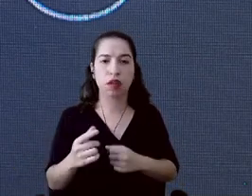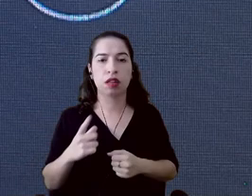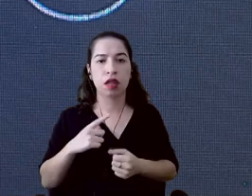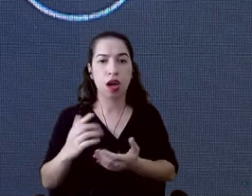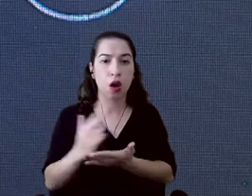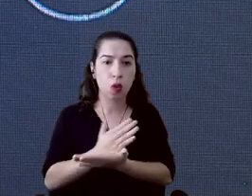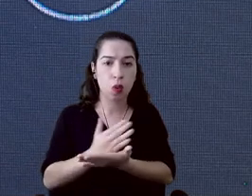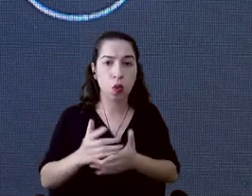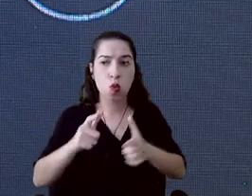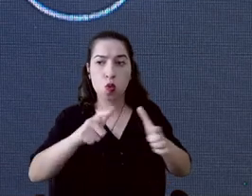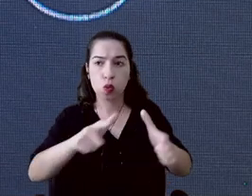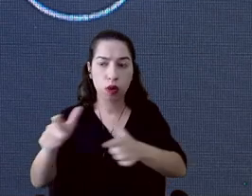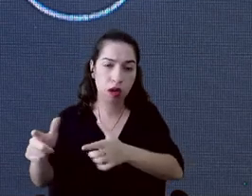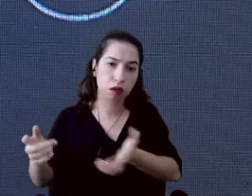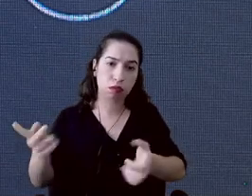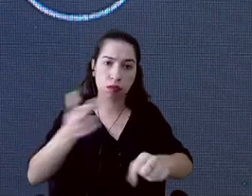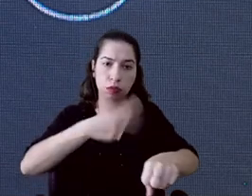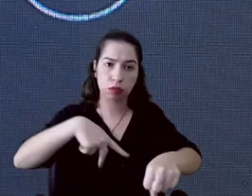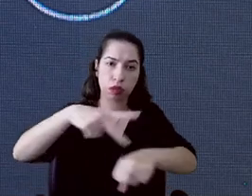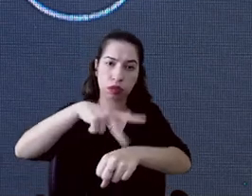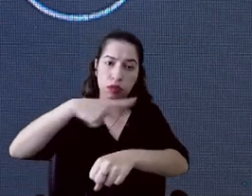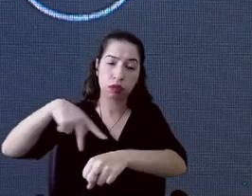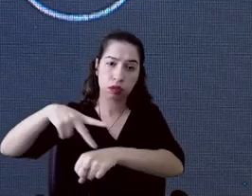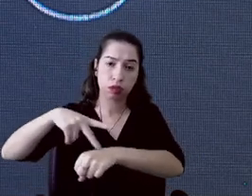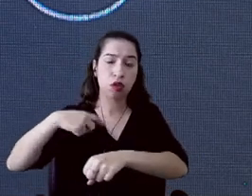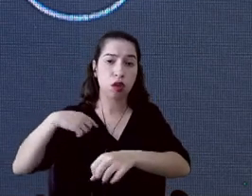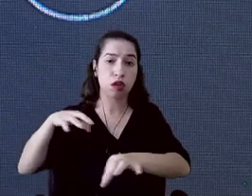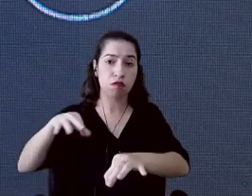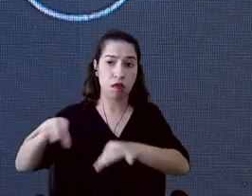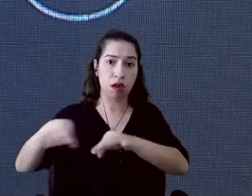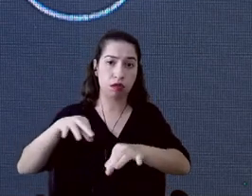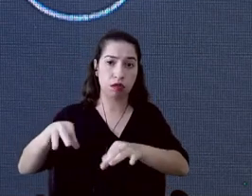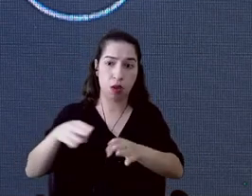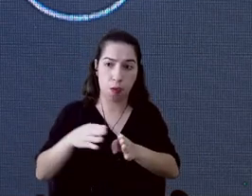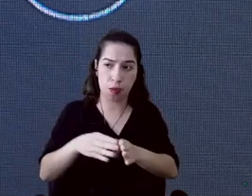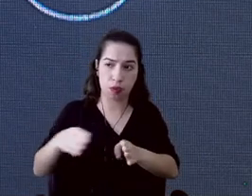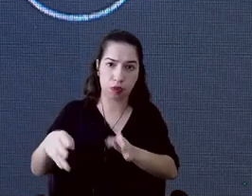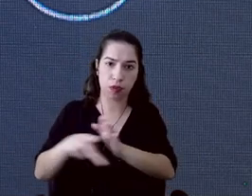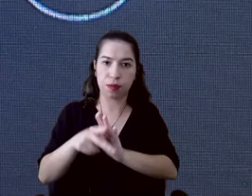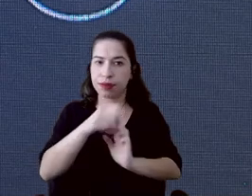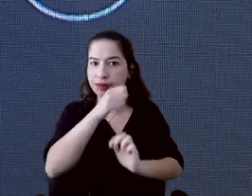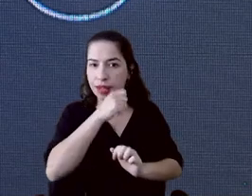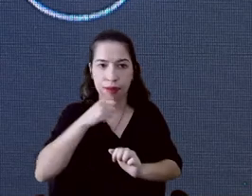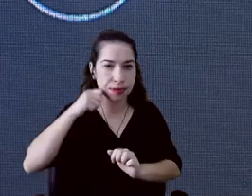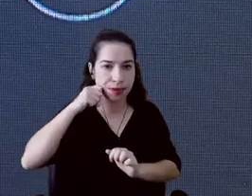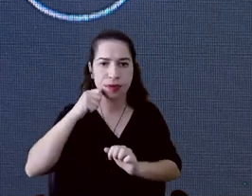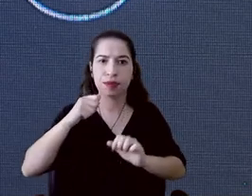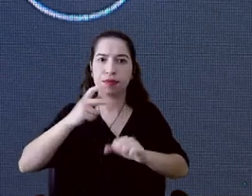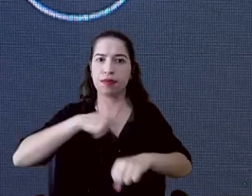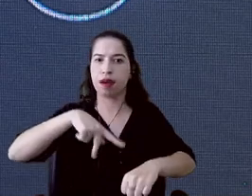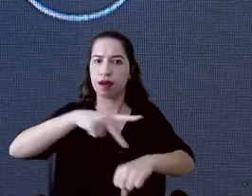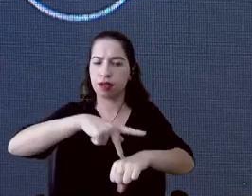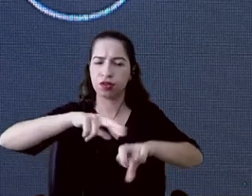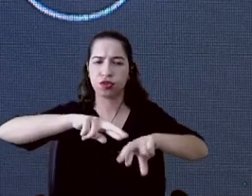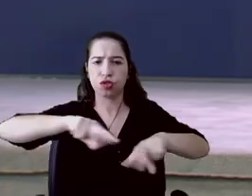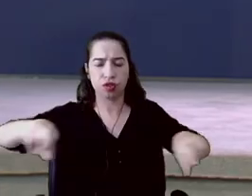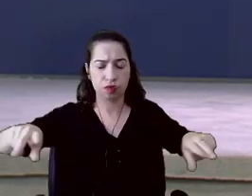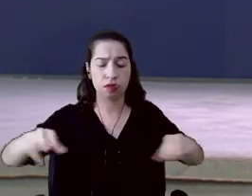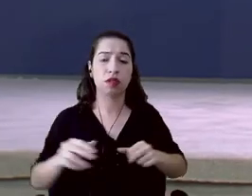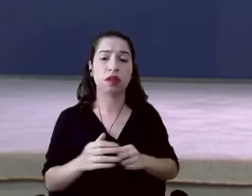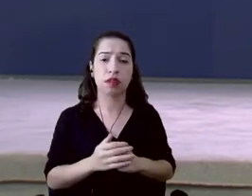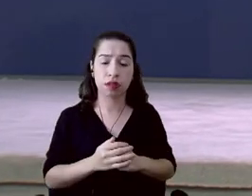alguns países que a gente já faz o processamento da Amazon né diversos países e assim uma empresa